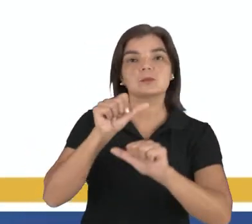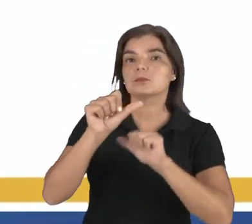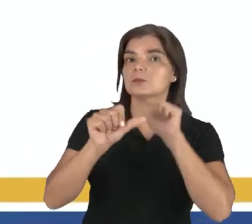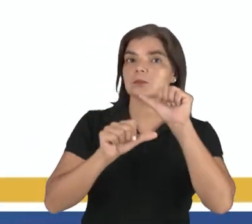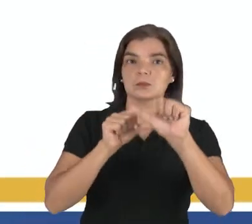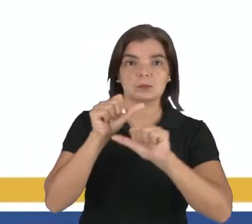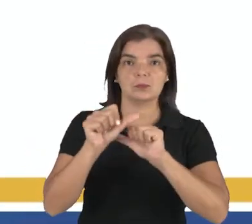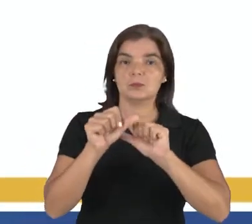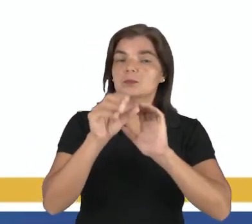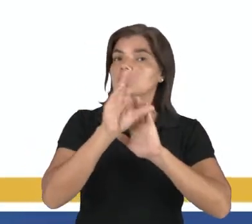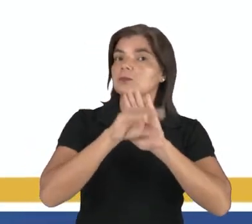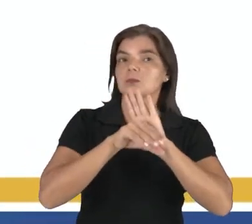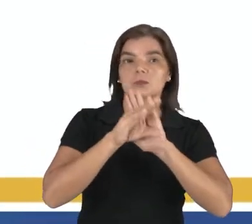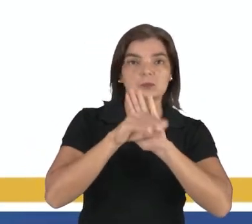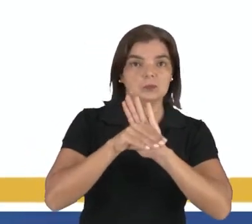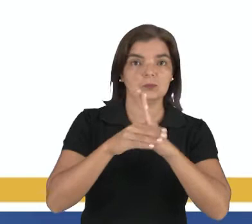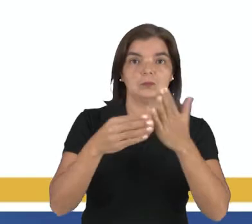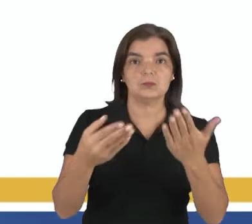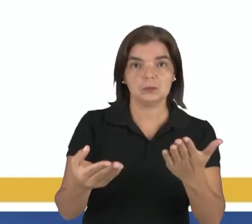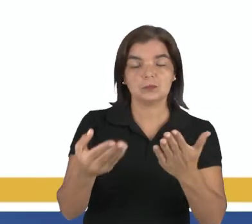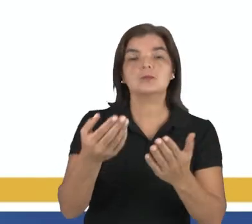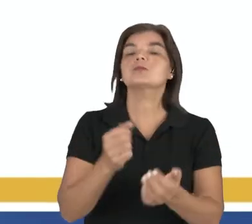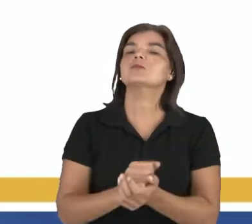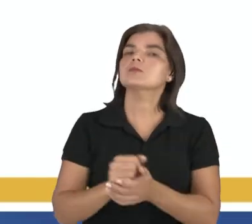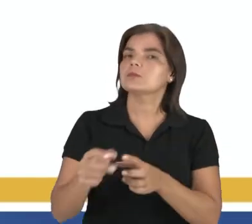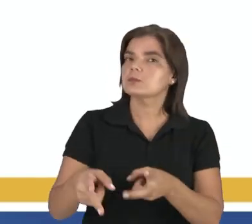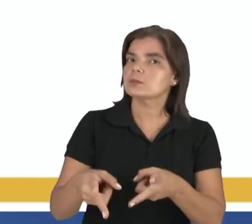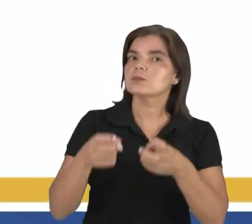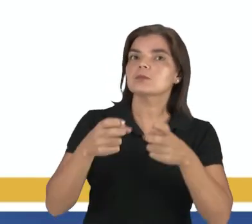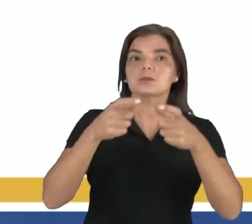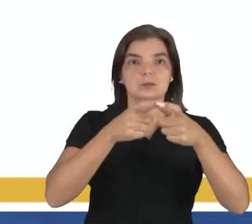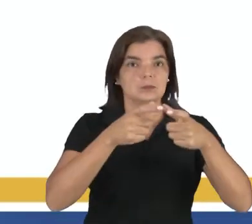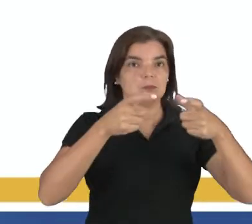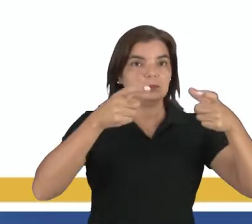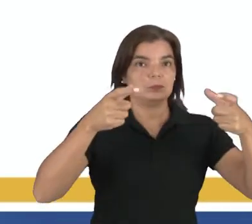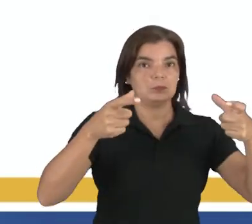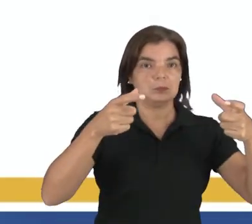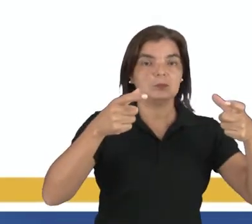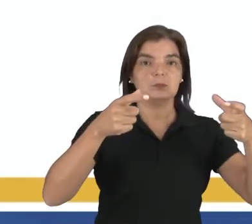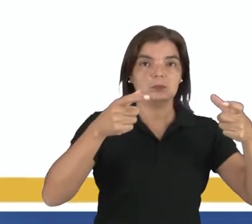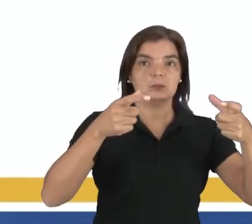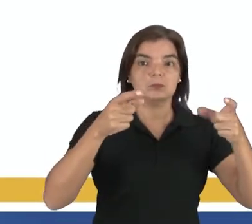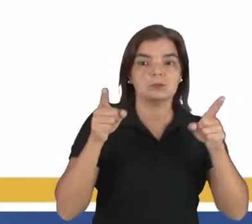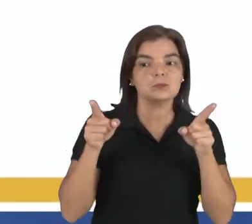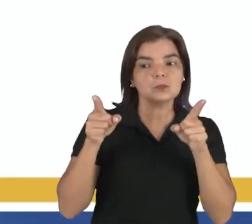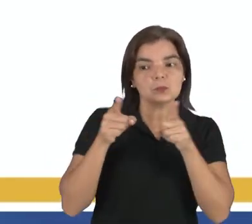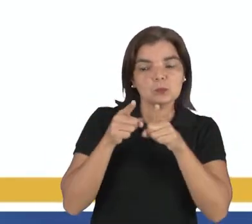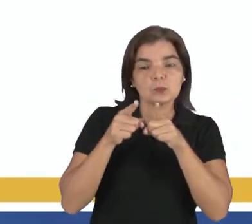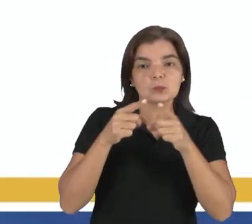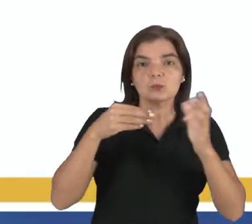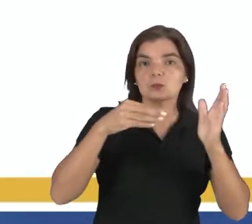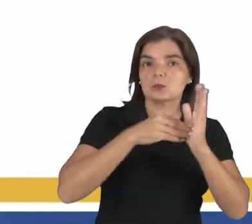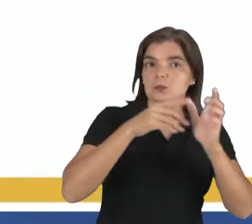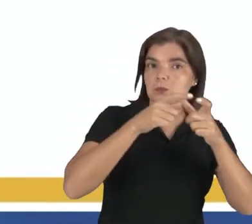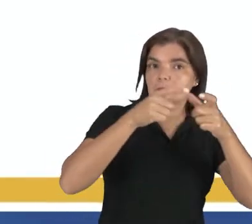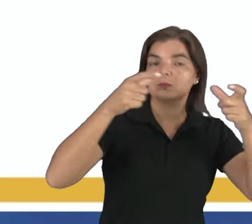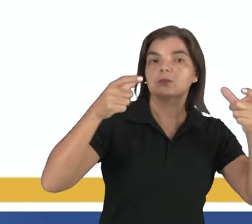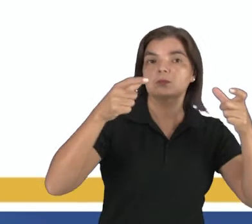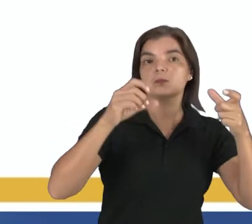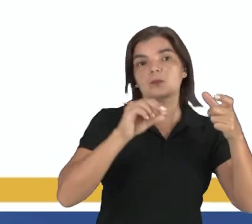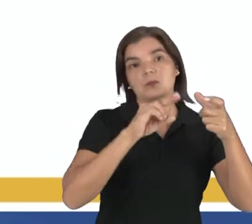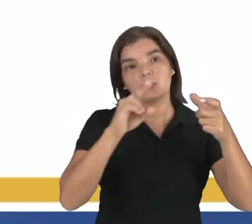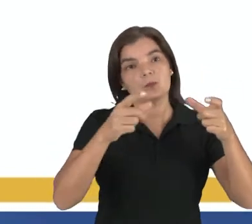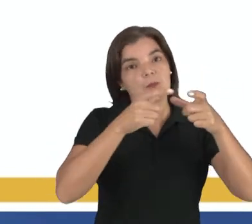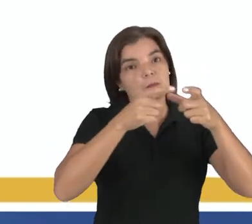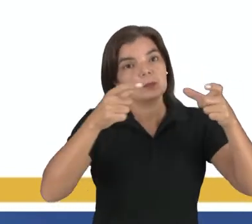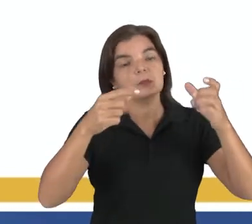modifica o seu conteúdo. Então, vocês vão perceber aí que ela ampliou da menor para maior, ou ainda da